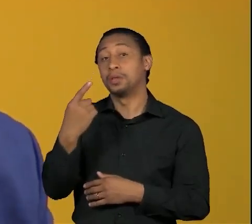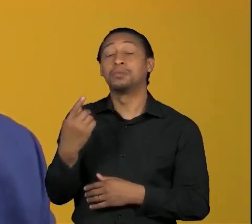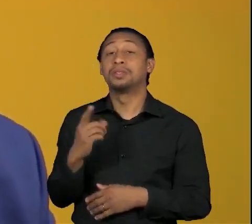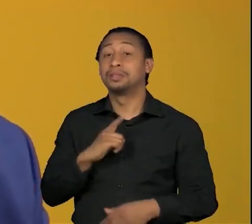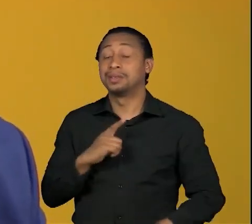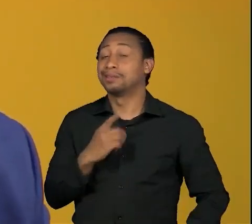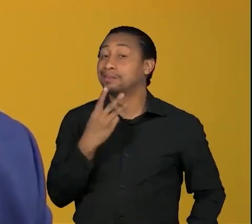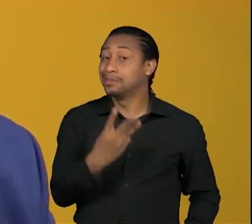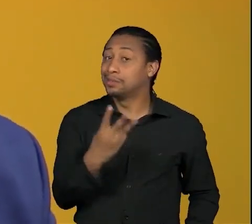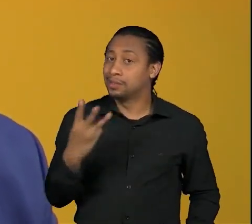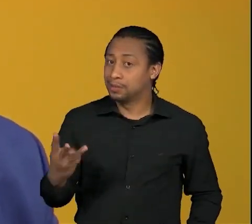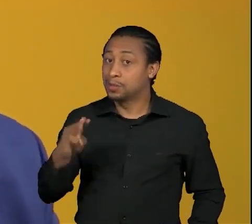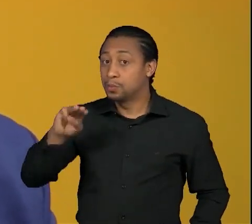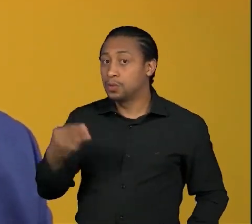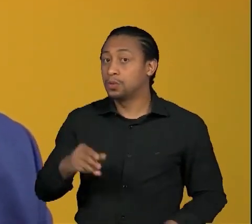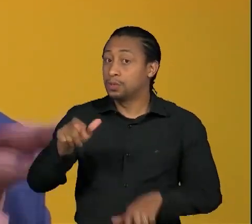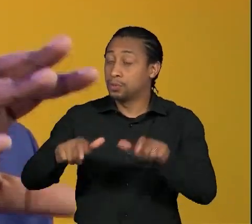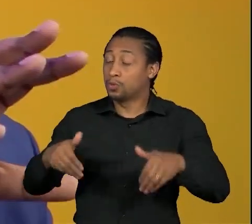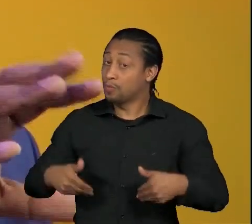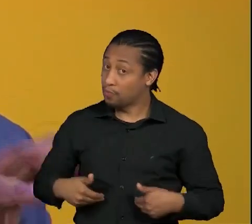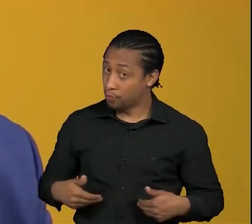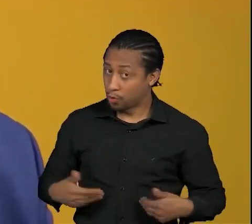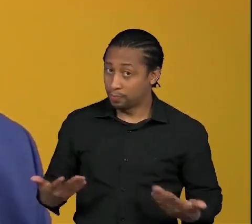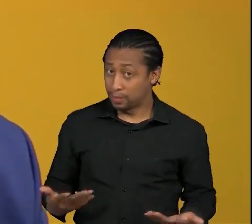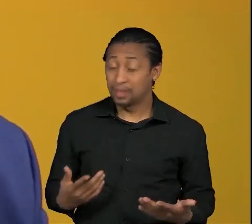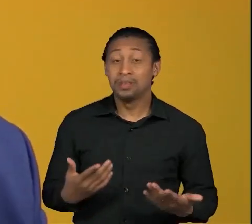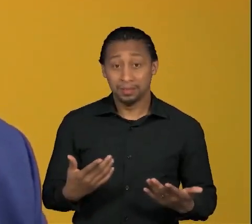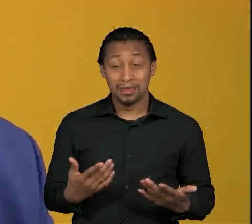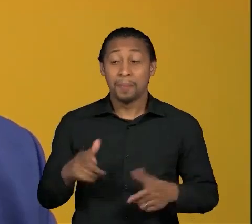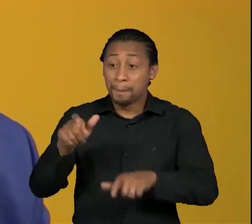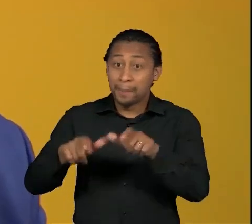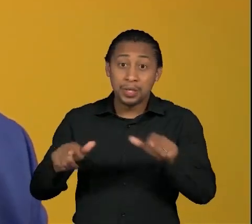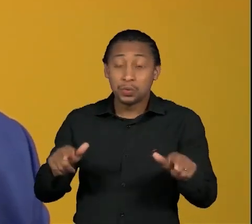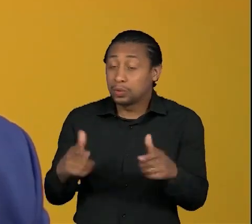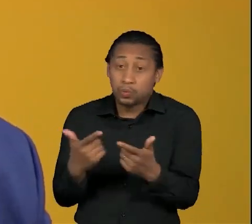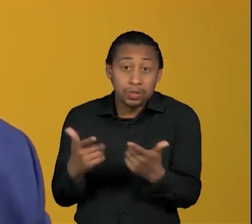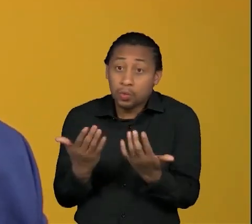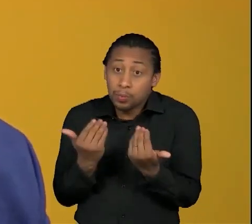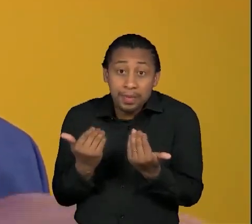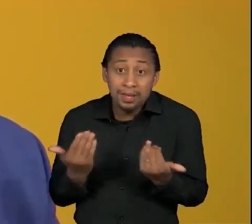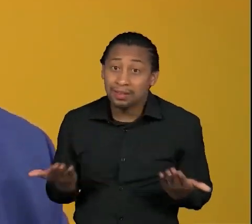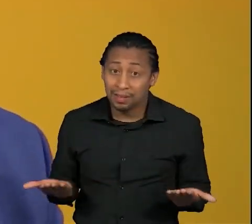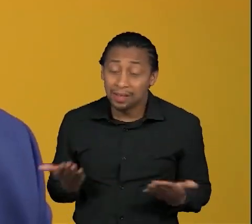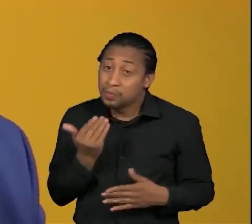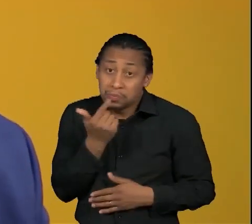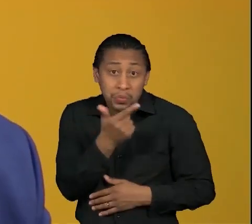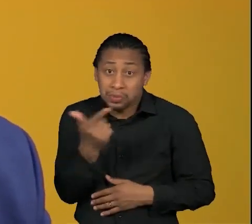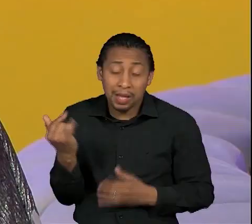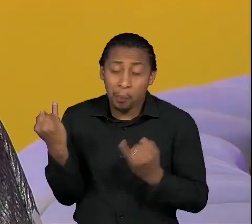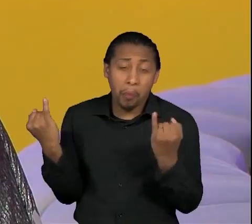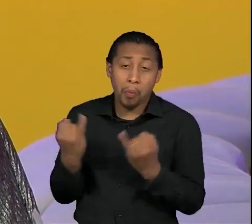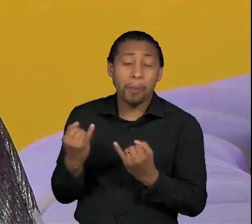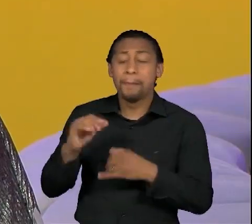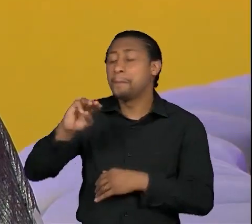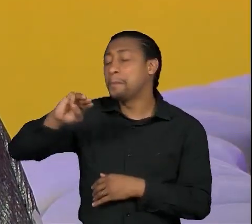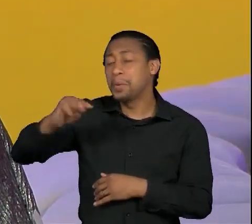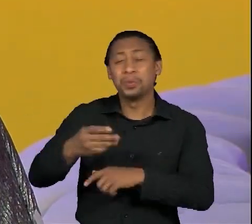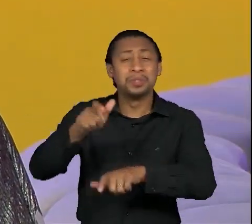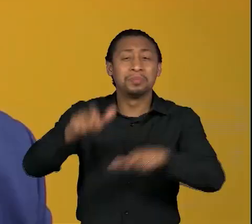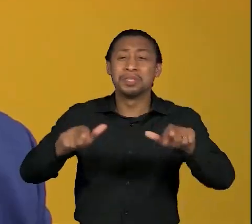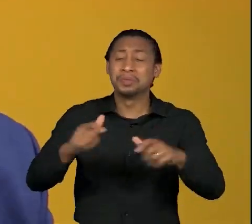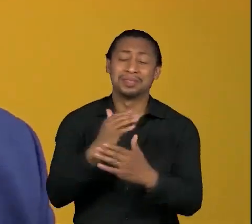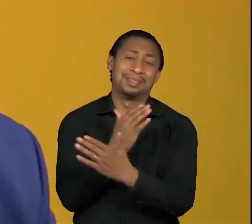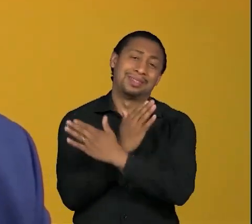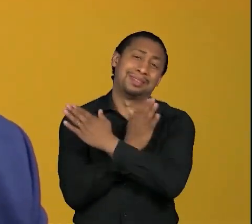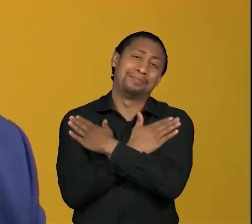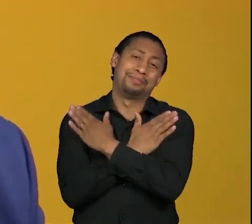fome no Brasil, 120 milhões de pessoas em situação de insegurança alimentar, milhões de pessoas desempregadas. Então, acho que esse aqui é o